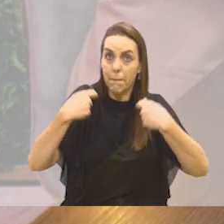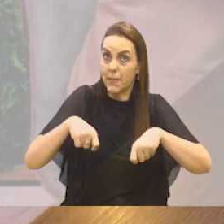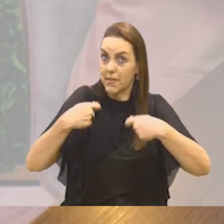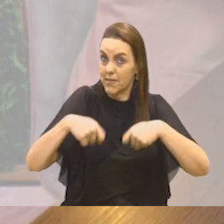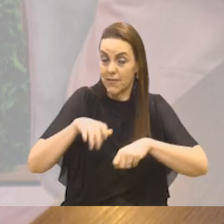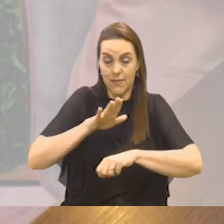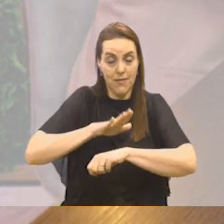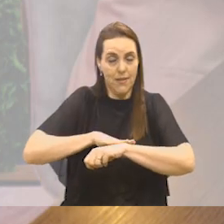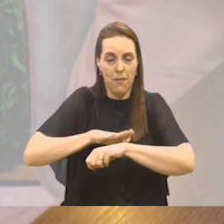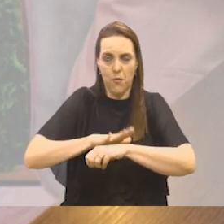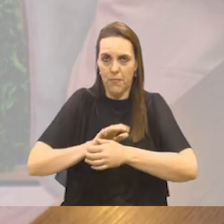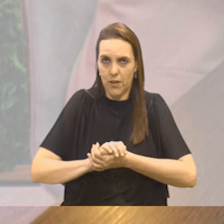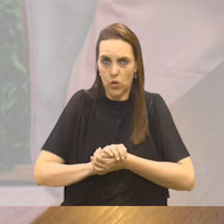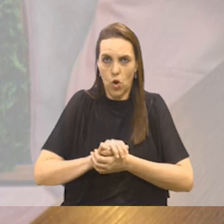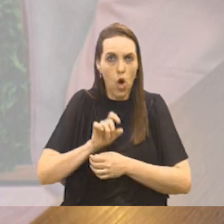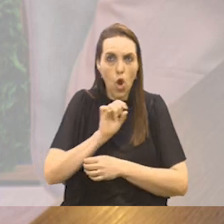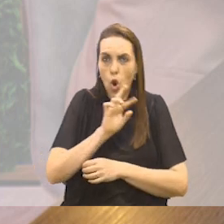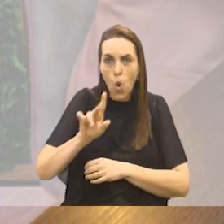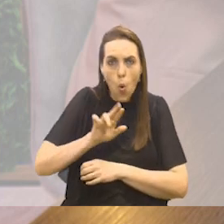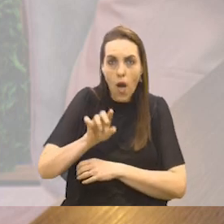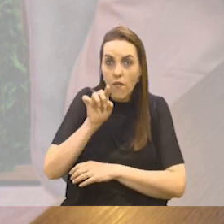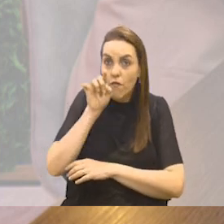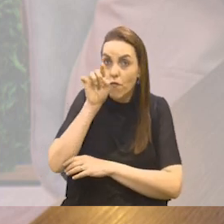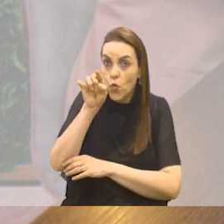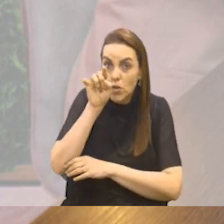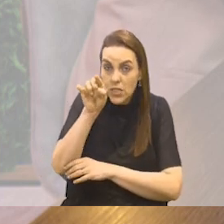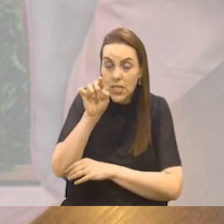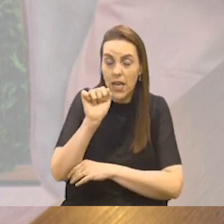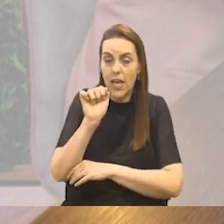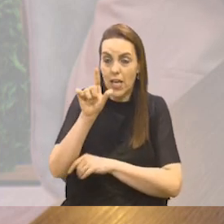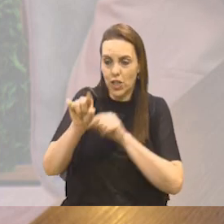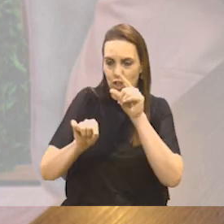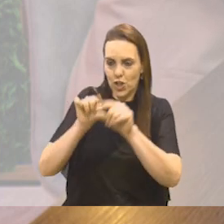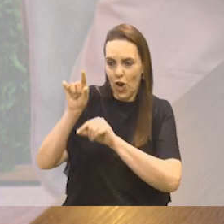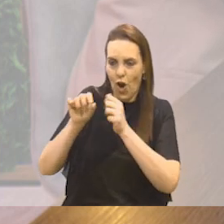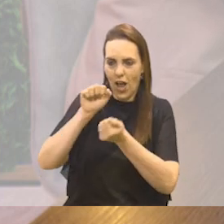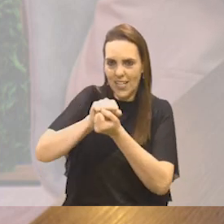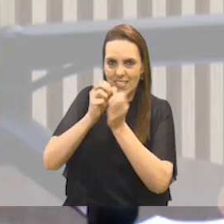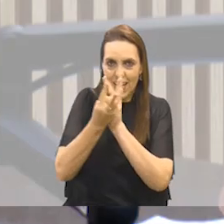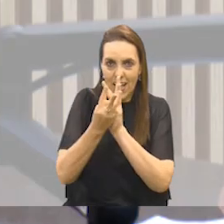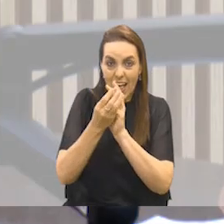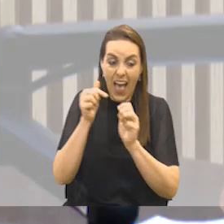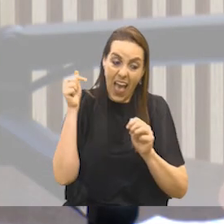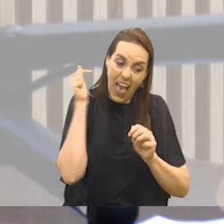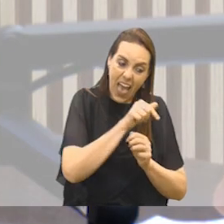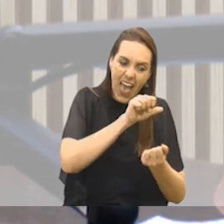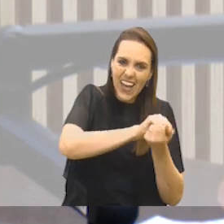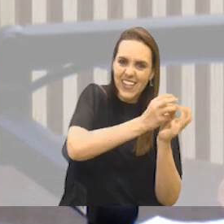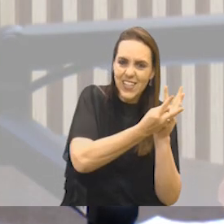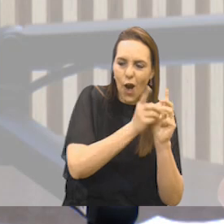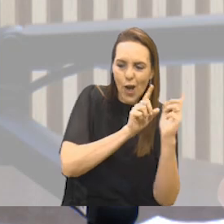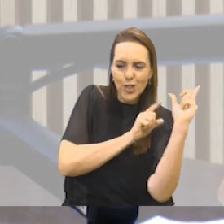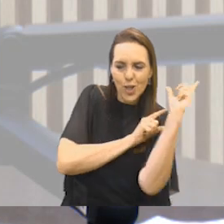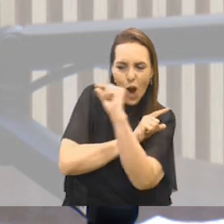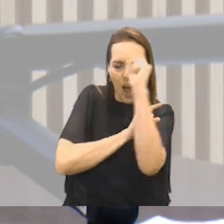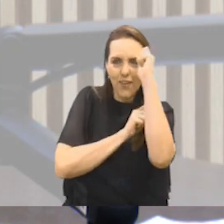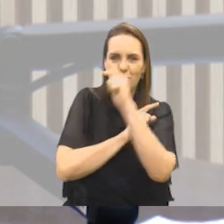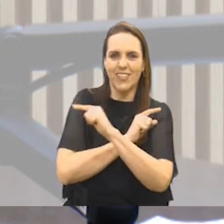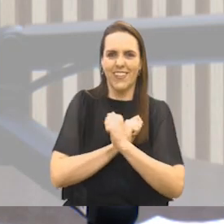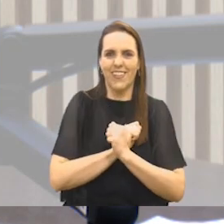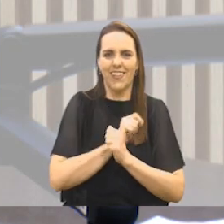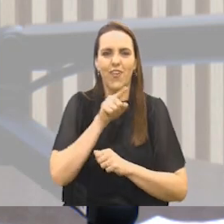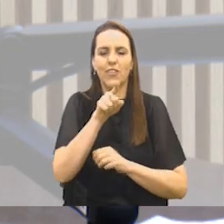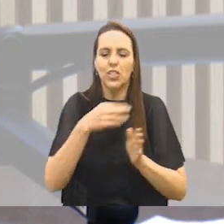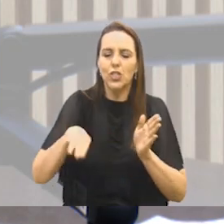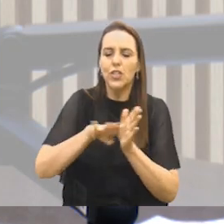necessária que nós estejamos precisando. E não é você. Não é você que escolhe o cristal, é o cristal que te escolhe. Quando você vai